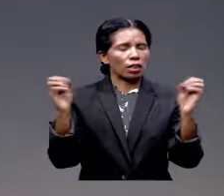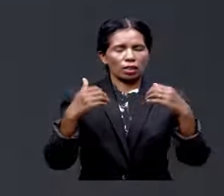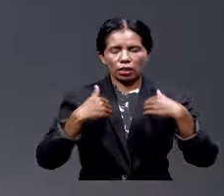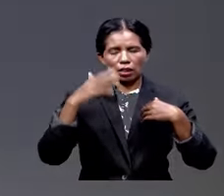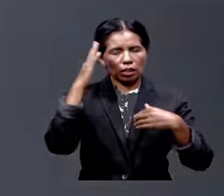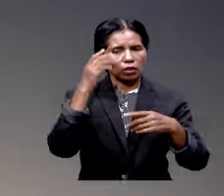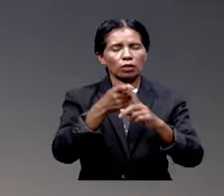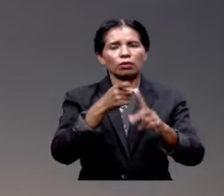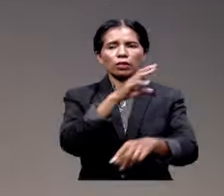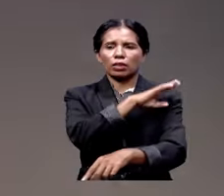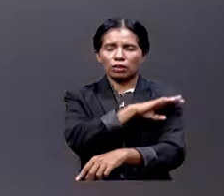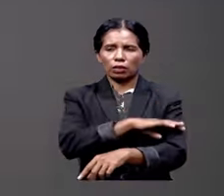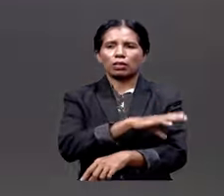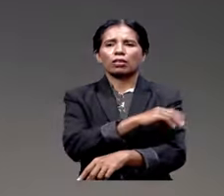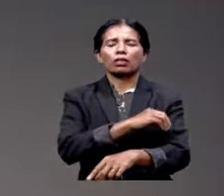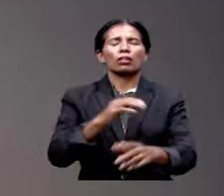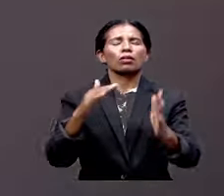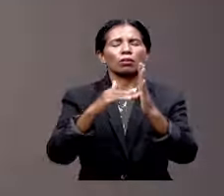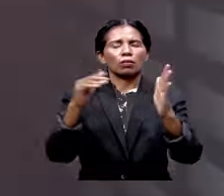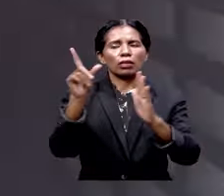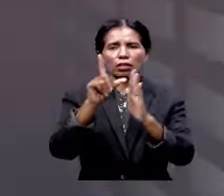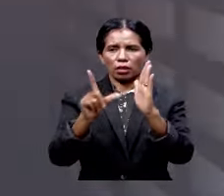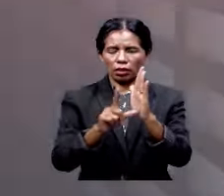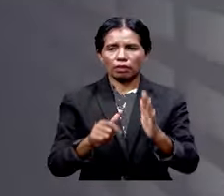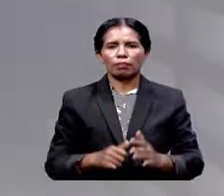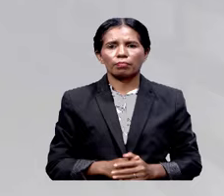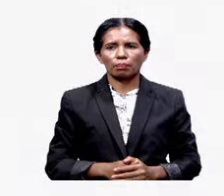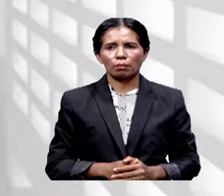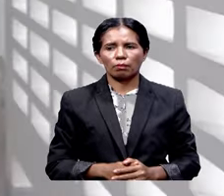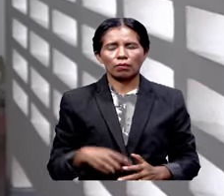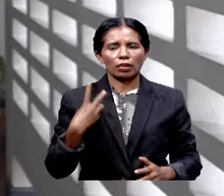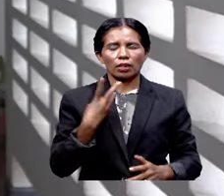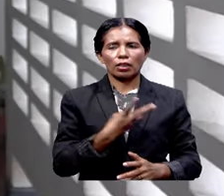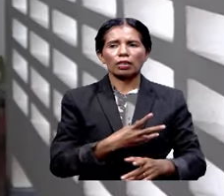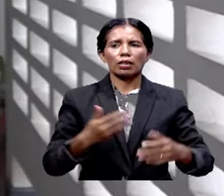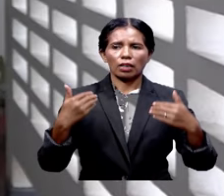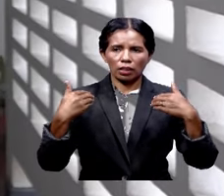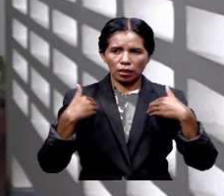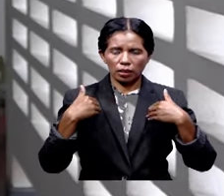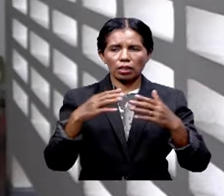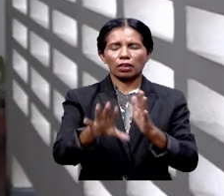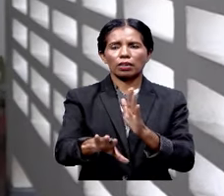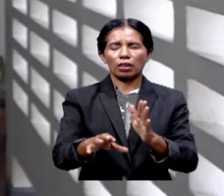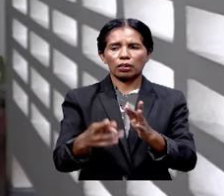se parte segurança no contra-lei. Ita, e a obrigação a tu retan